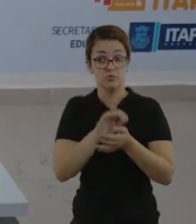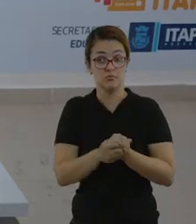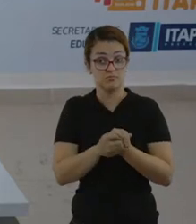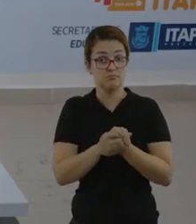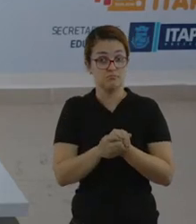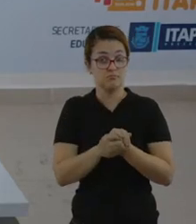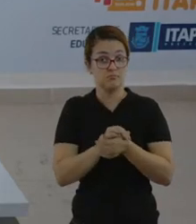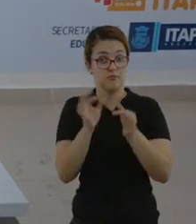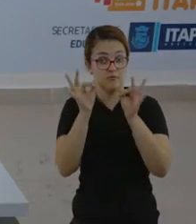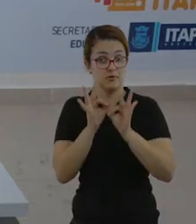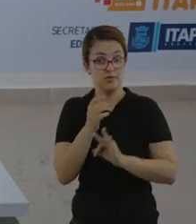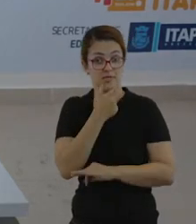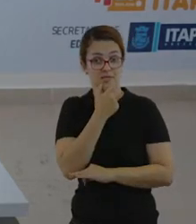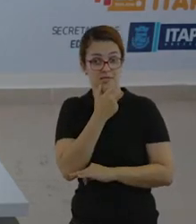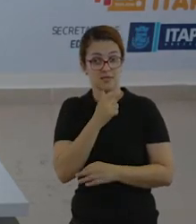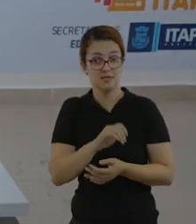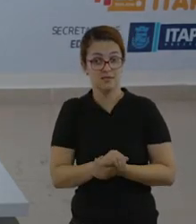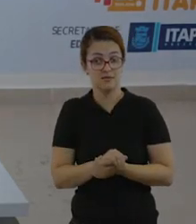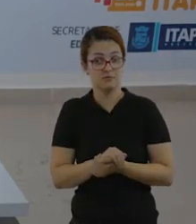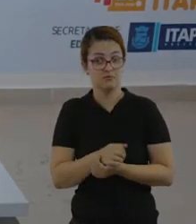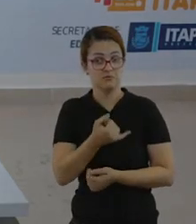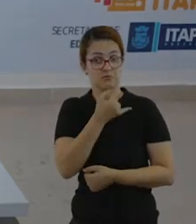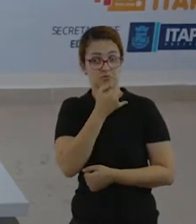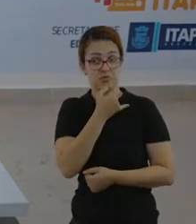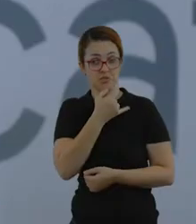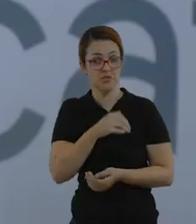decorar? Repete comigo. Happy,